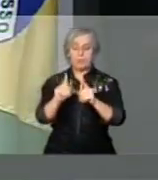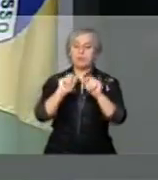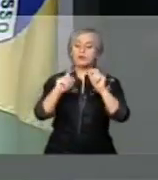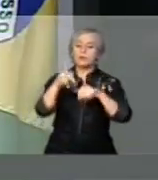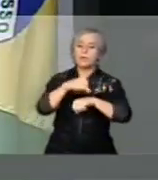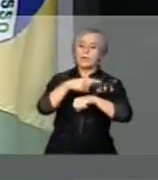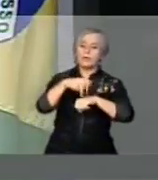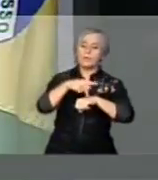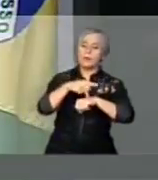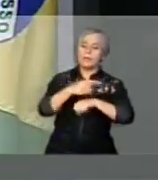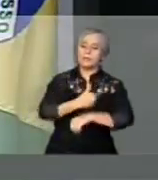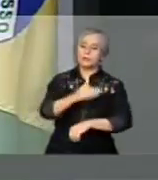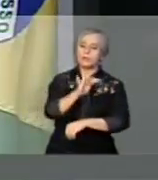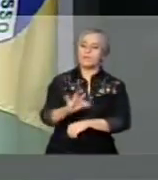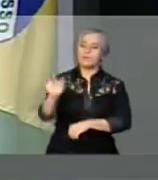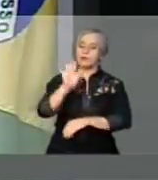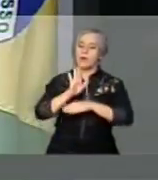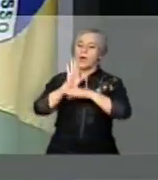empresa que produziu